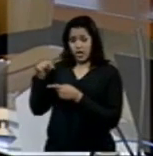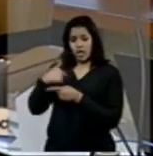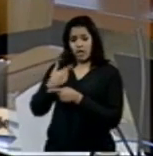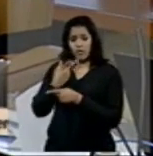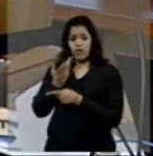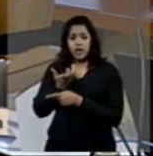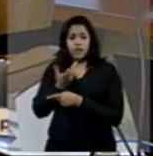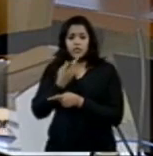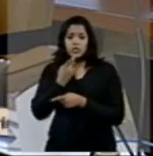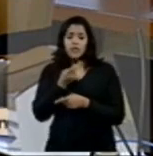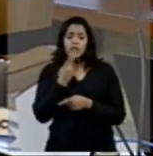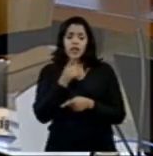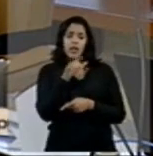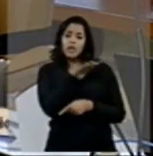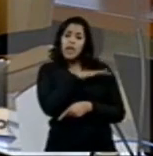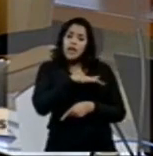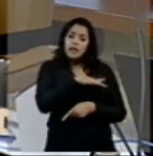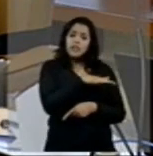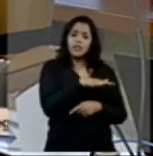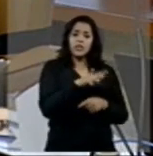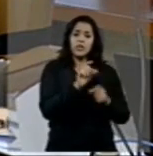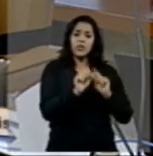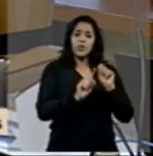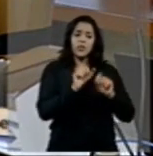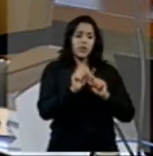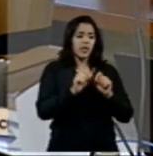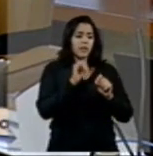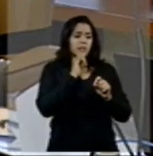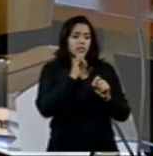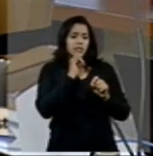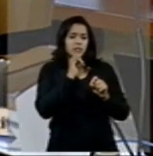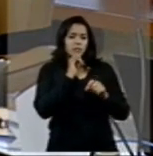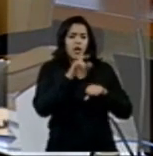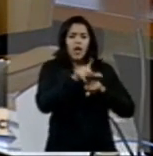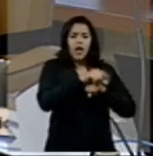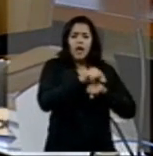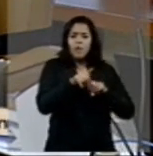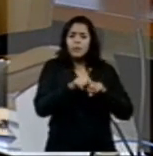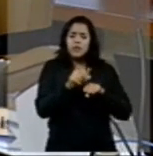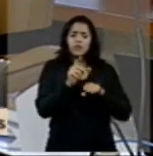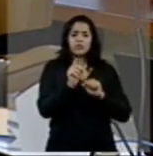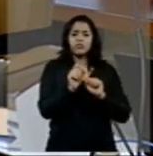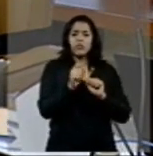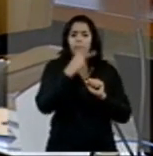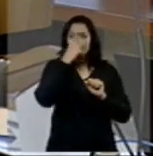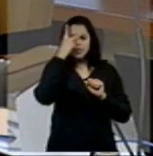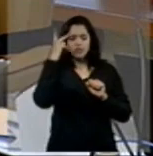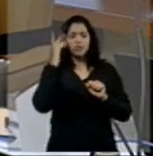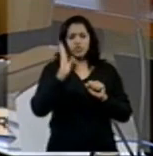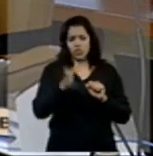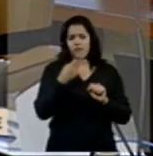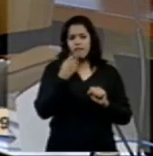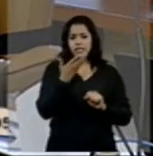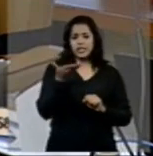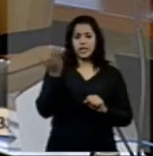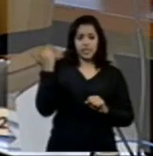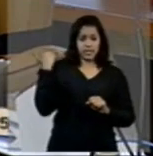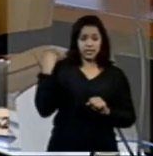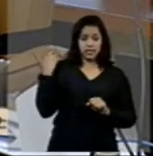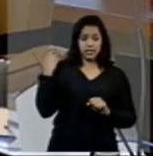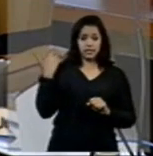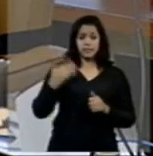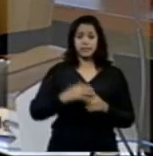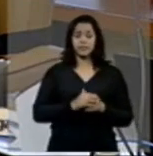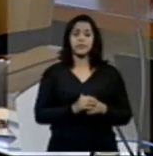e das alegações que, à luz da, como já disse, legítima